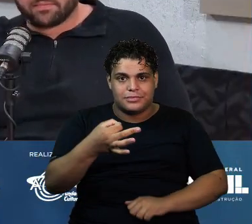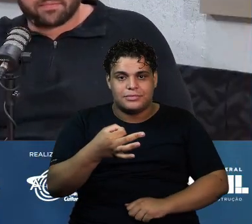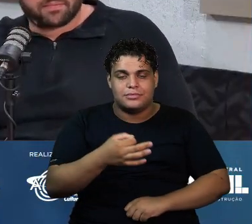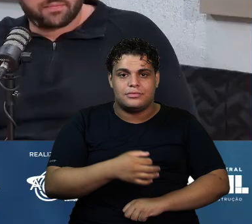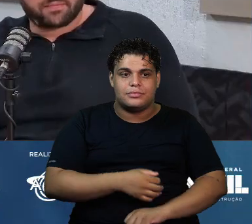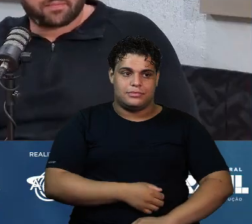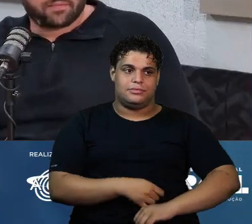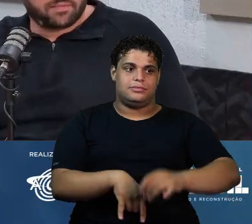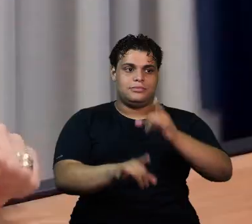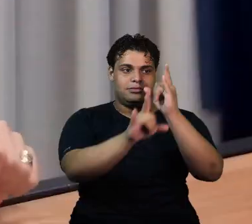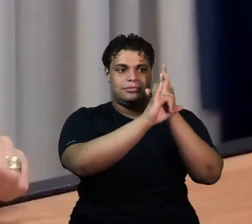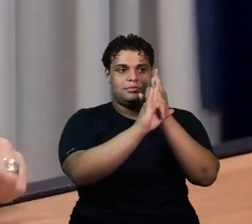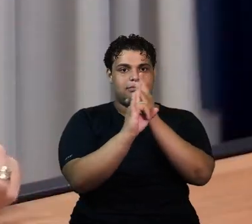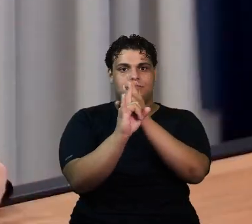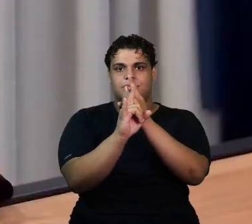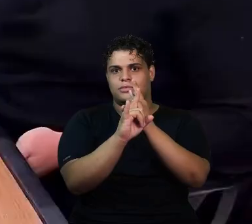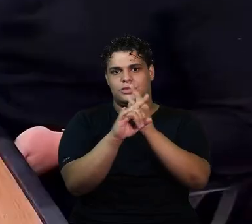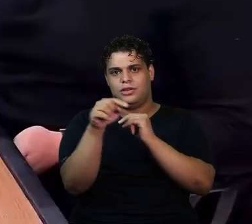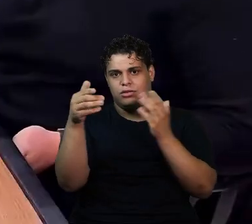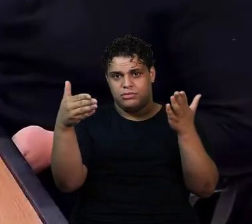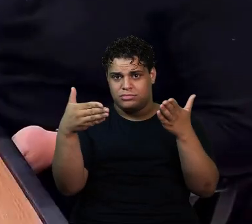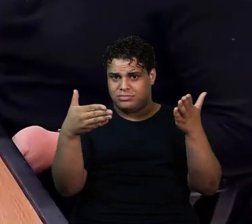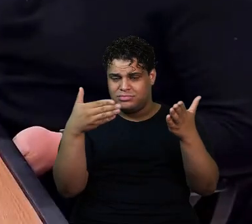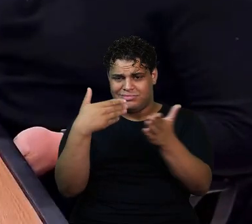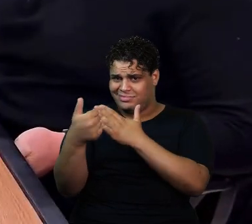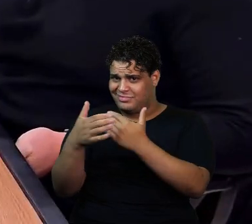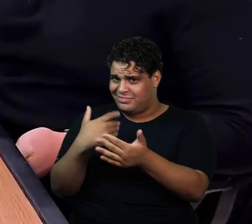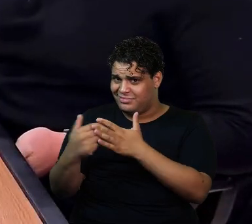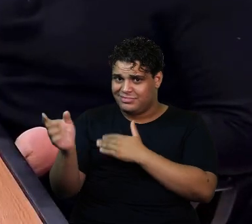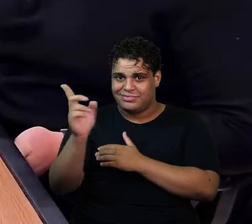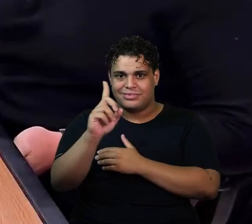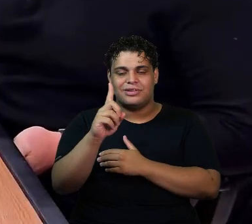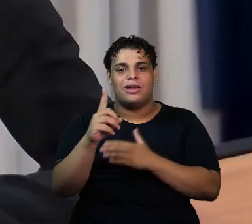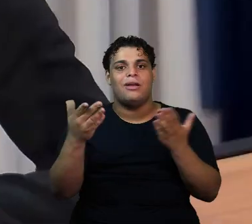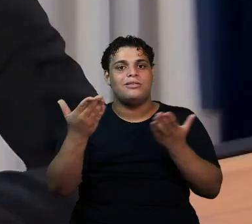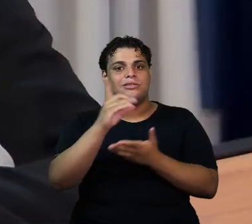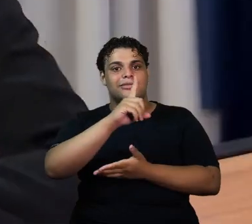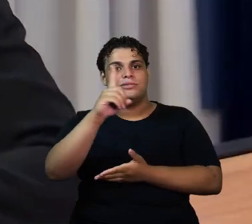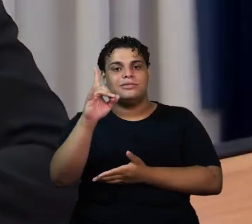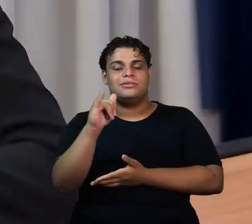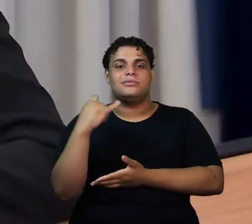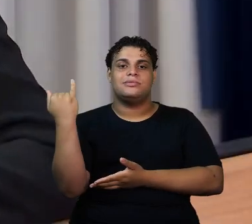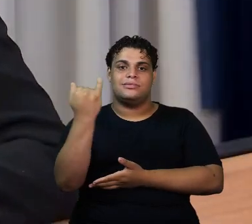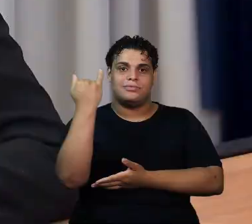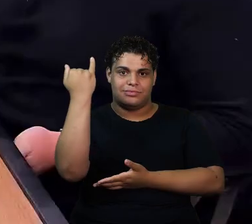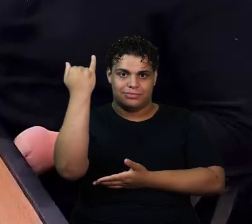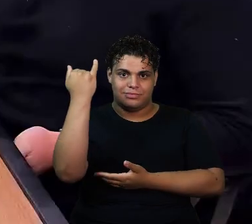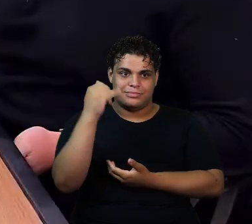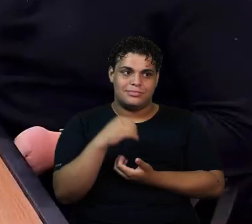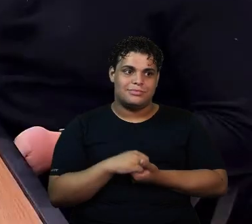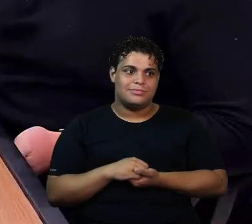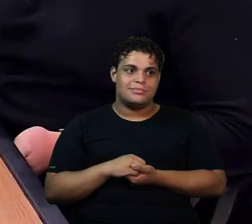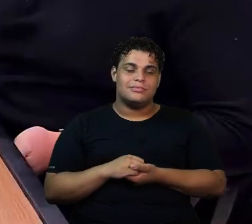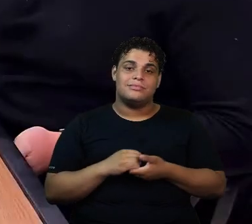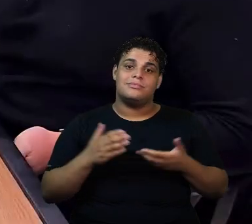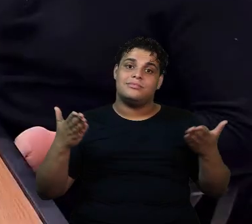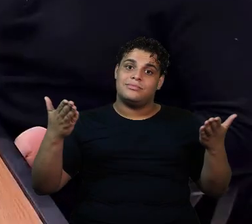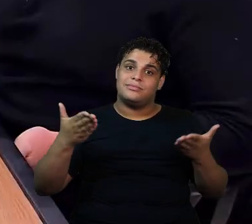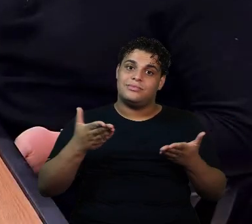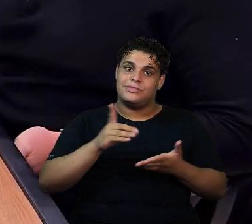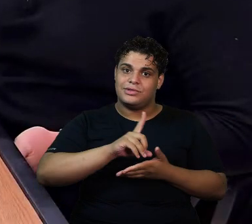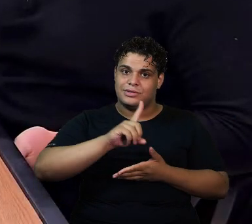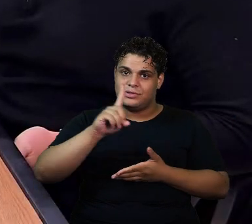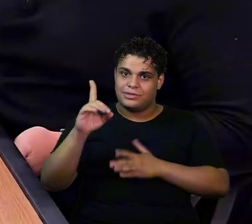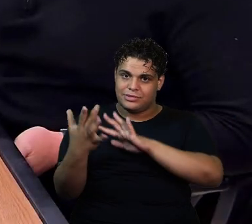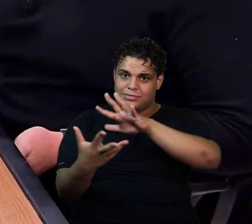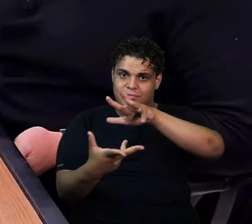essa live não foi feita hoje à toa, não, né, pessoal? Porque hoje é um dia extremamente importante, né, Rafael? Hoje é o Dia Mundial